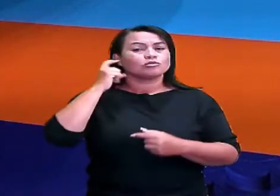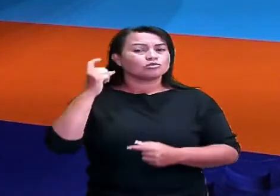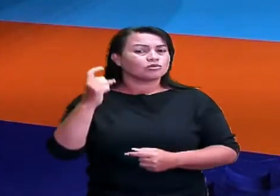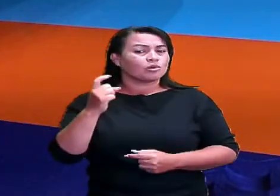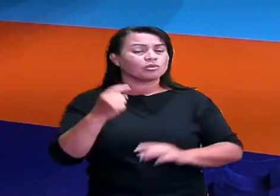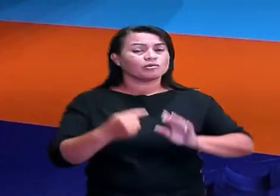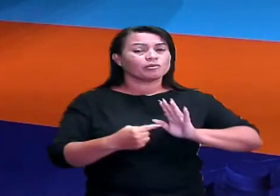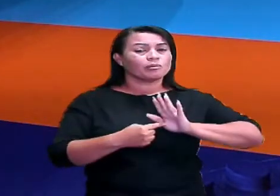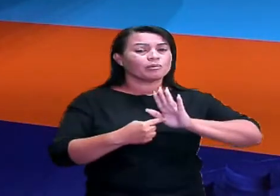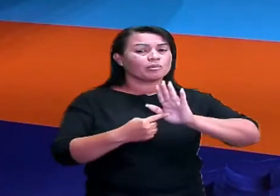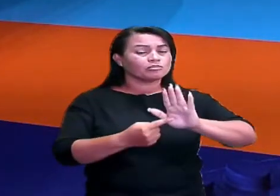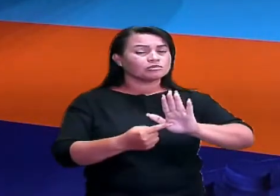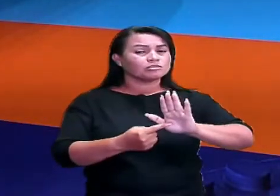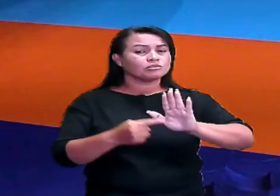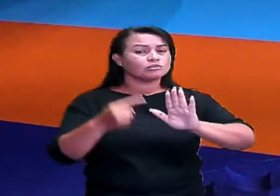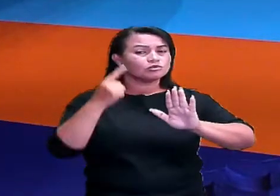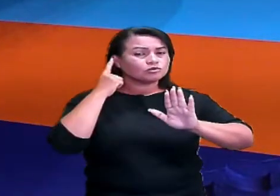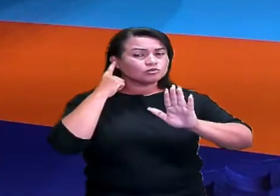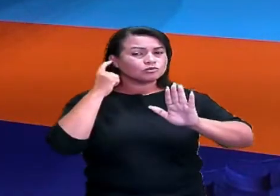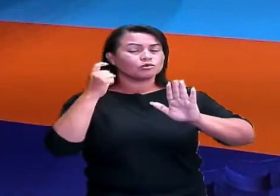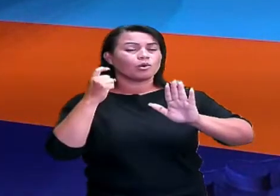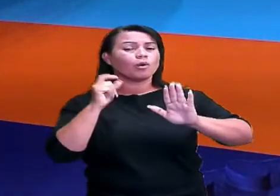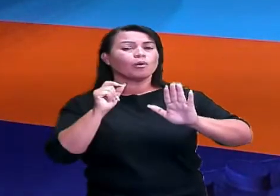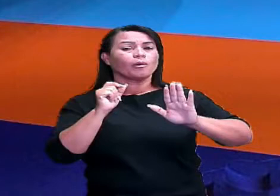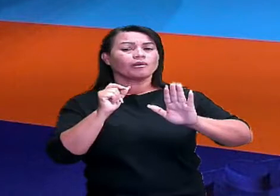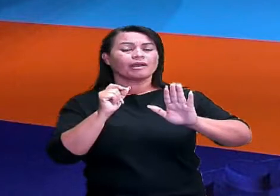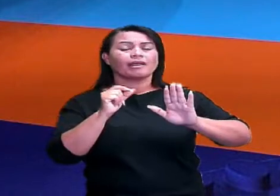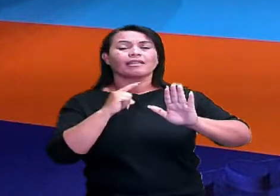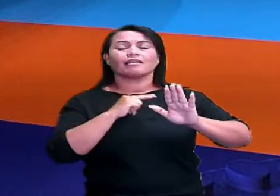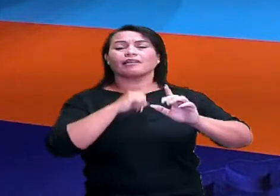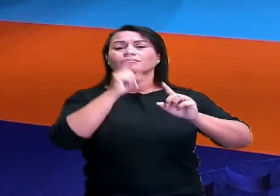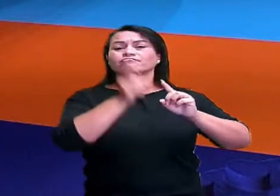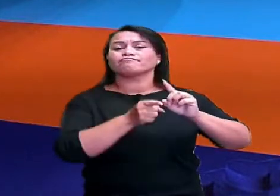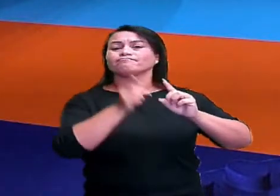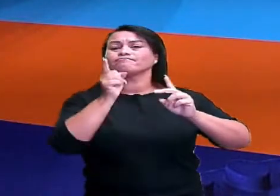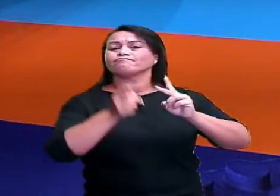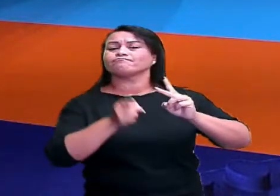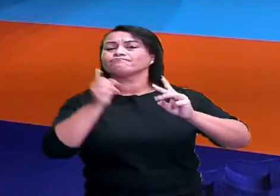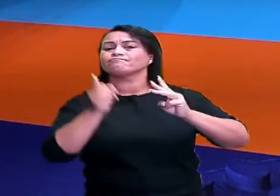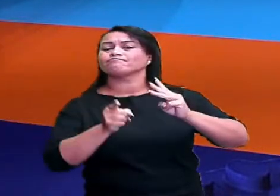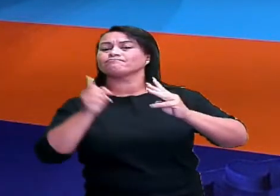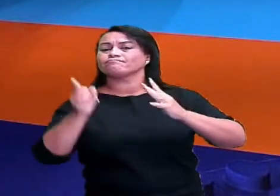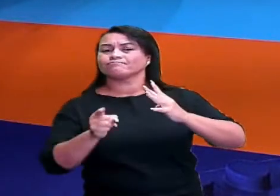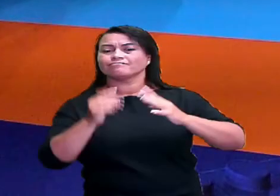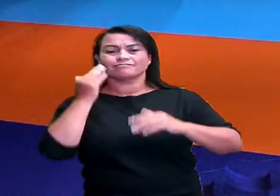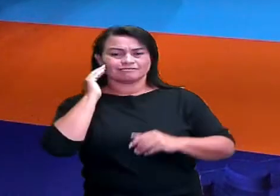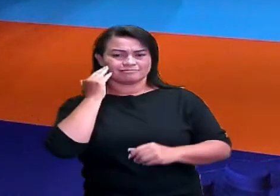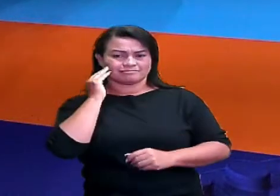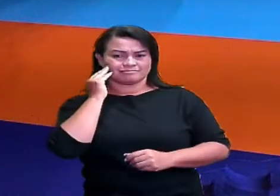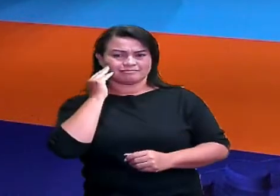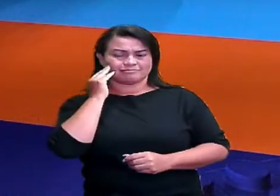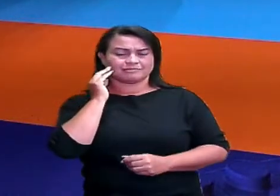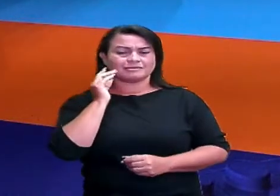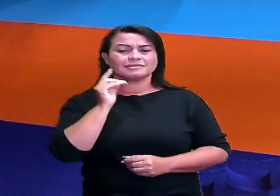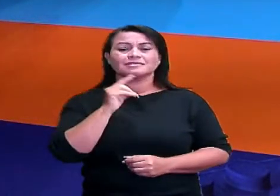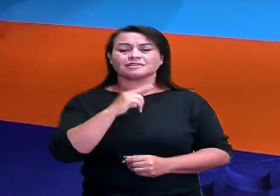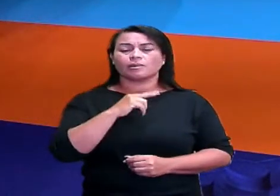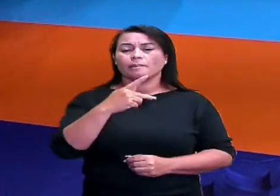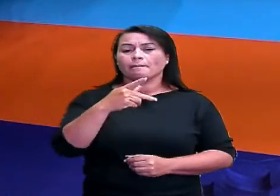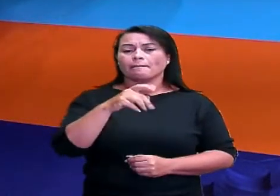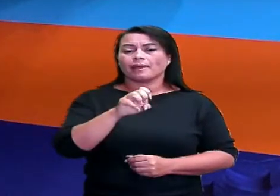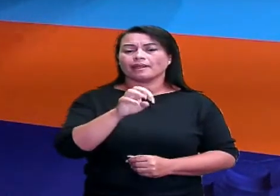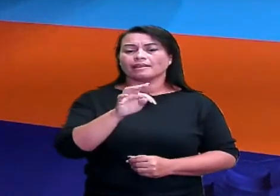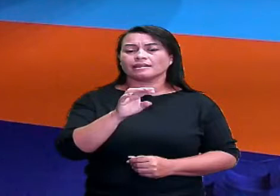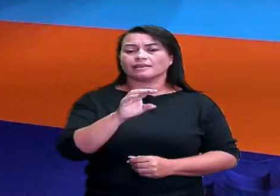gente vai representar o som, a gente tem que colocar dentro das barrinhas, tá certo? Então, aqui é os sons. Aqui é peteca,